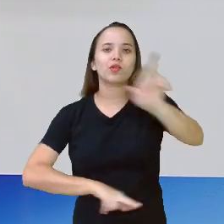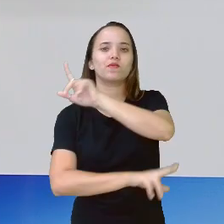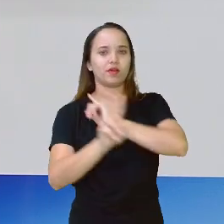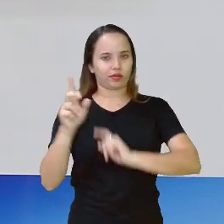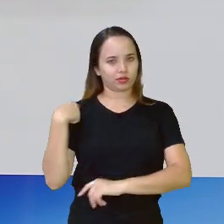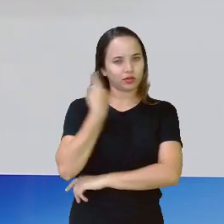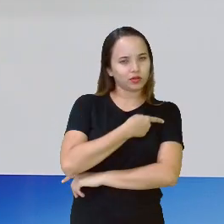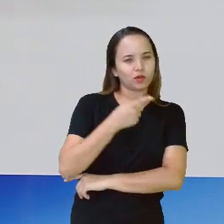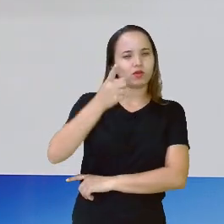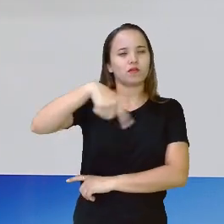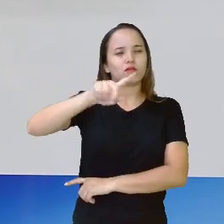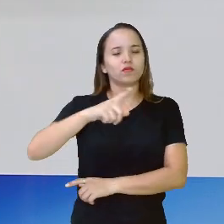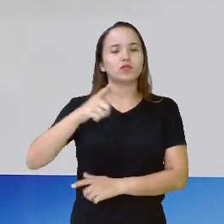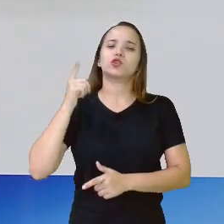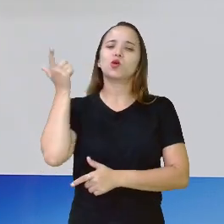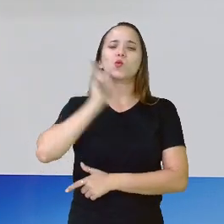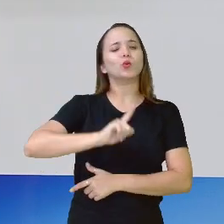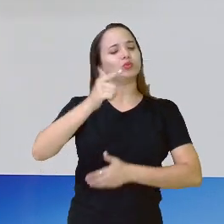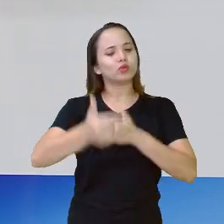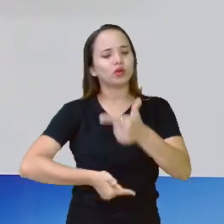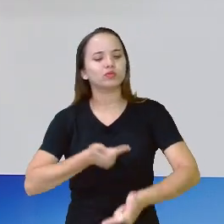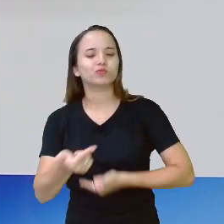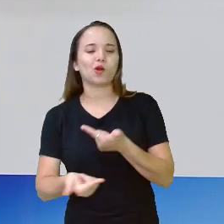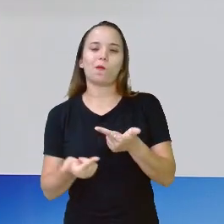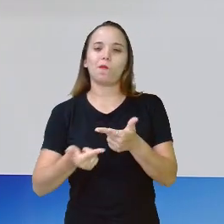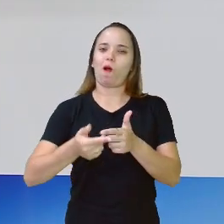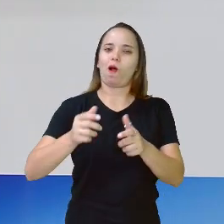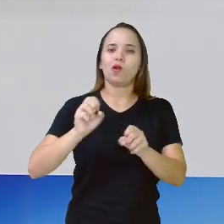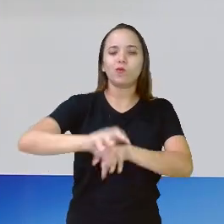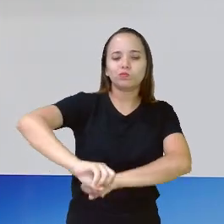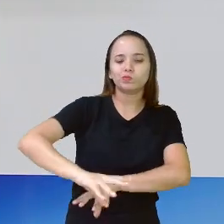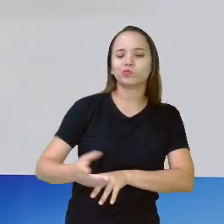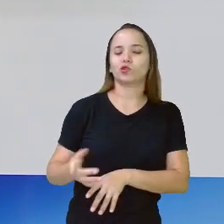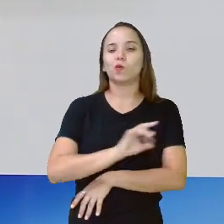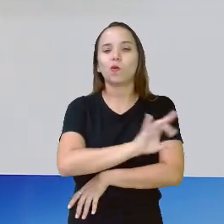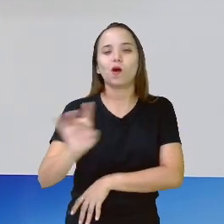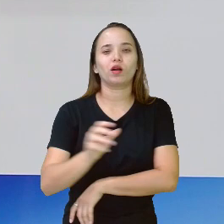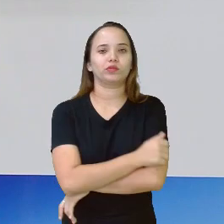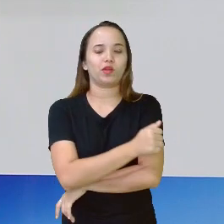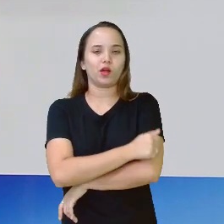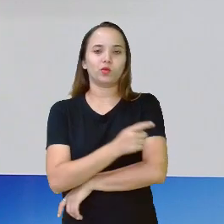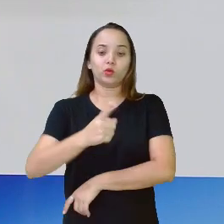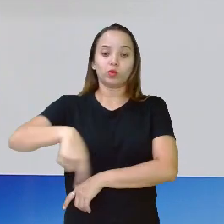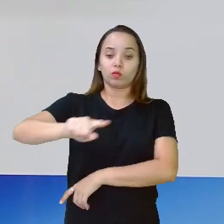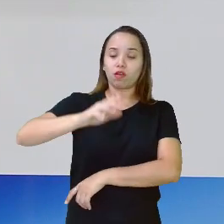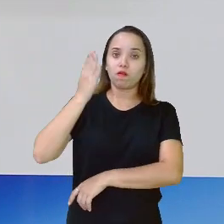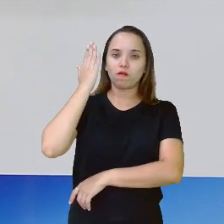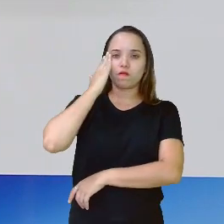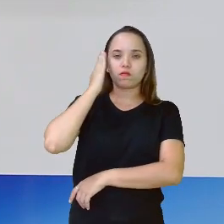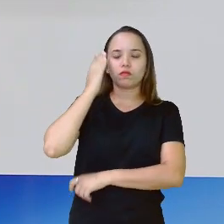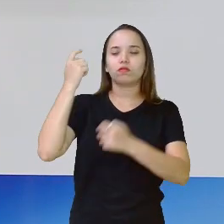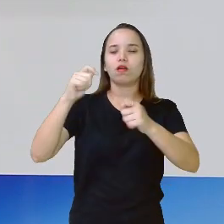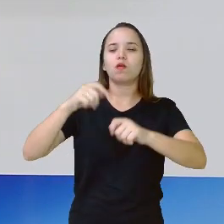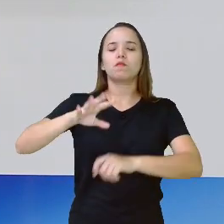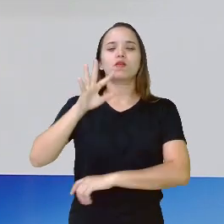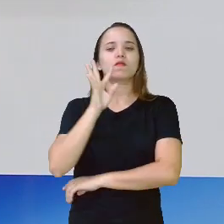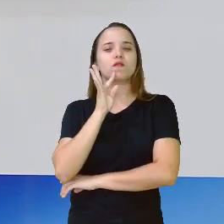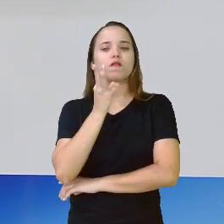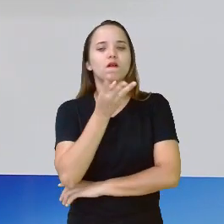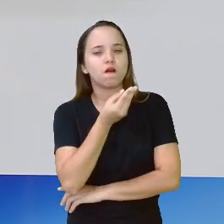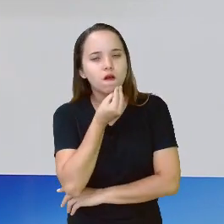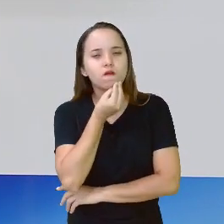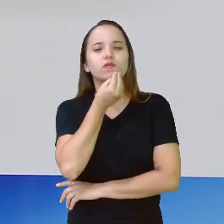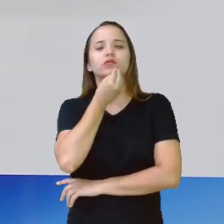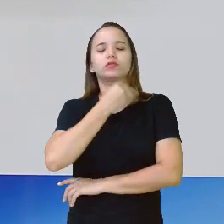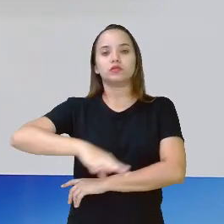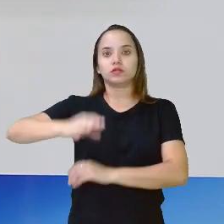com todos os estudantes, e para eles entenderem que precisa reconhecer, precisa respeitar, precisa entender